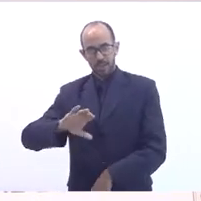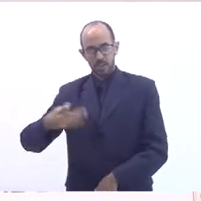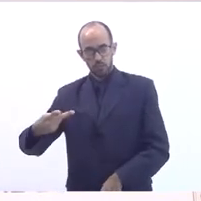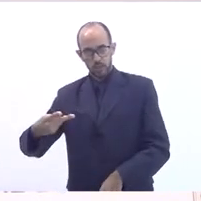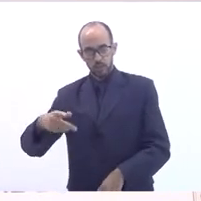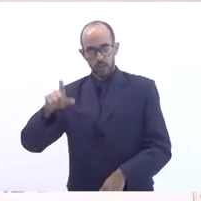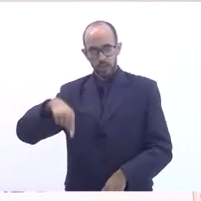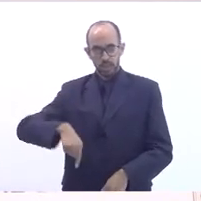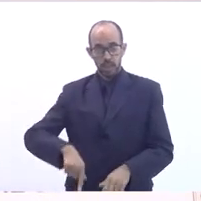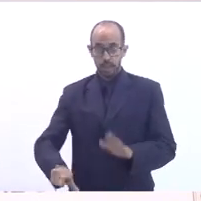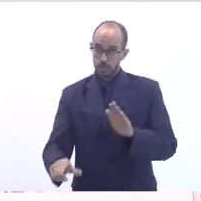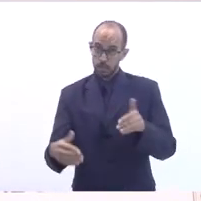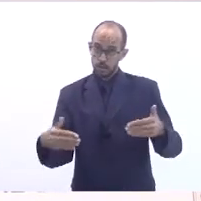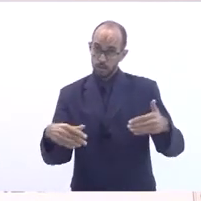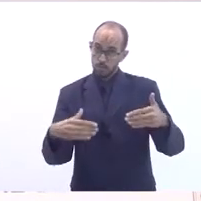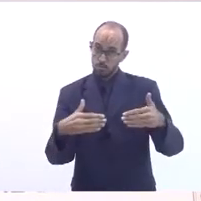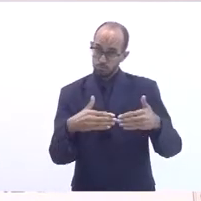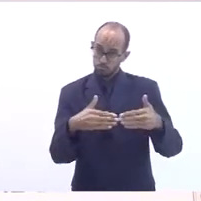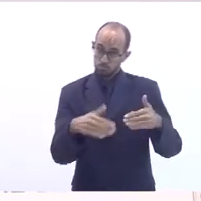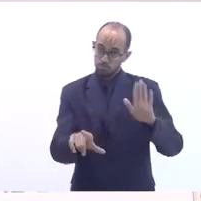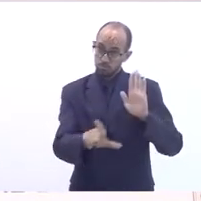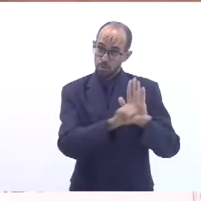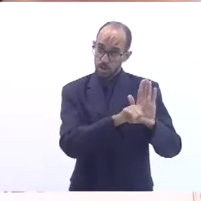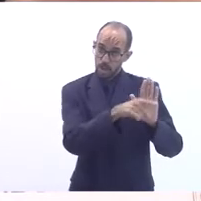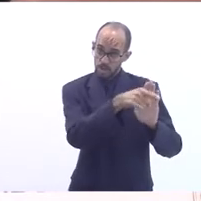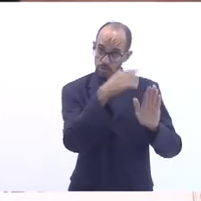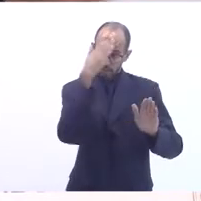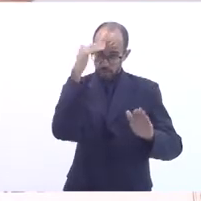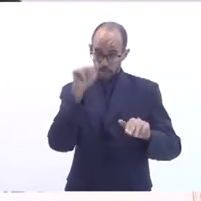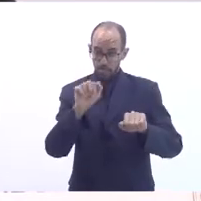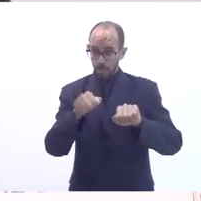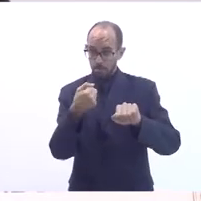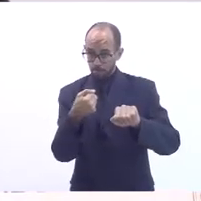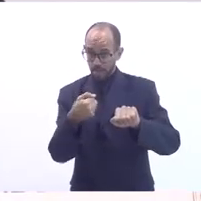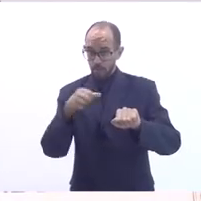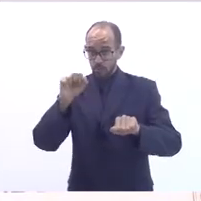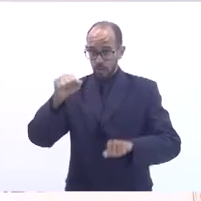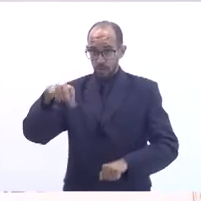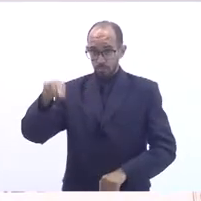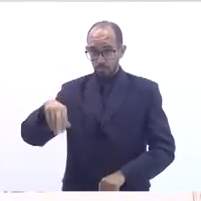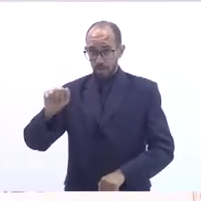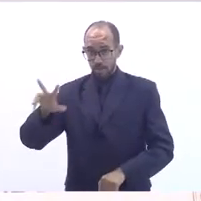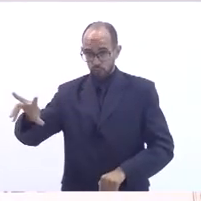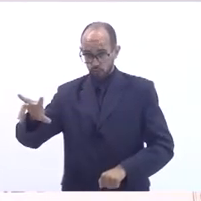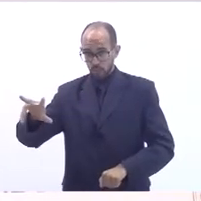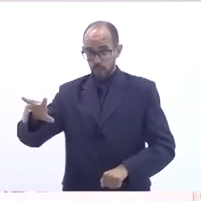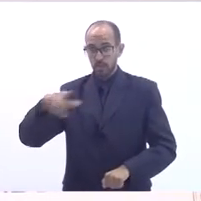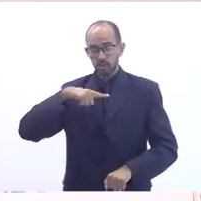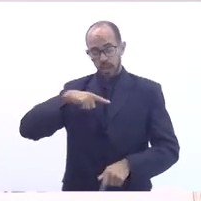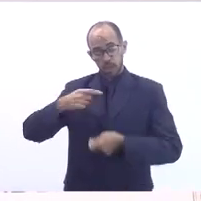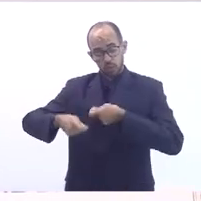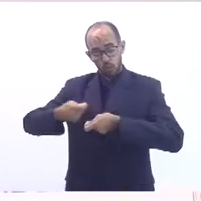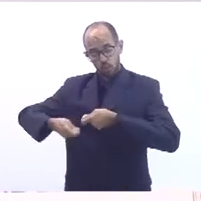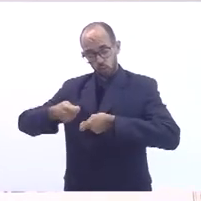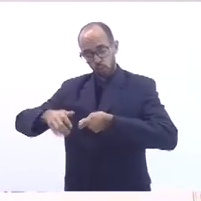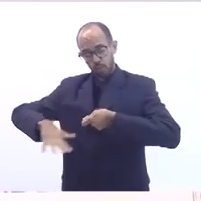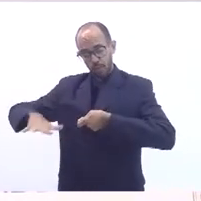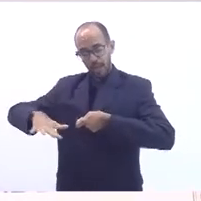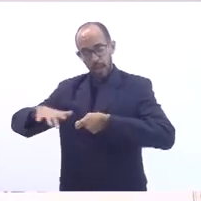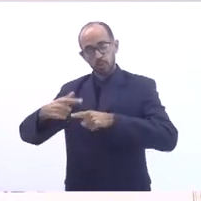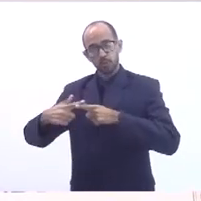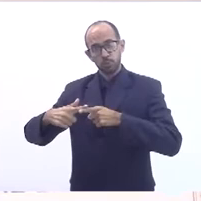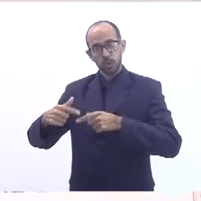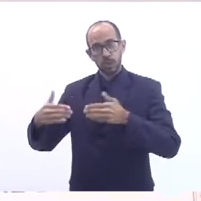legal todo mundo sabe quantos por cento do mercado Ambev controla quantos por a empresa controla porque é legal